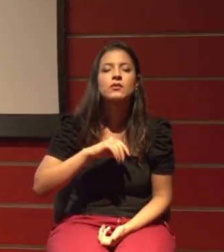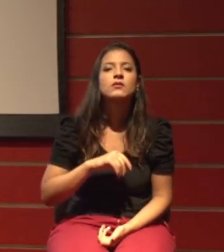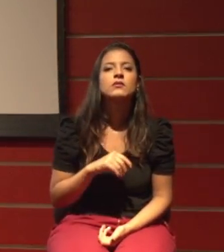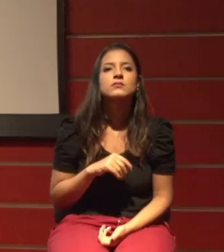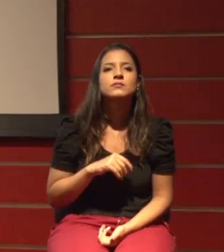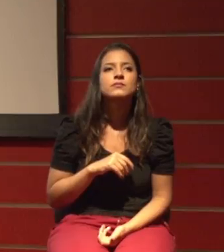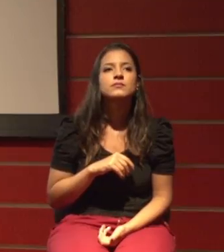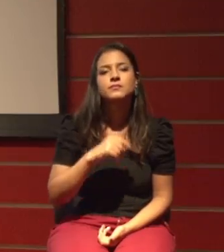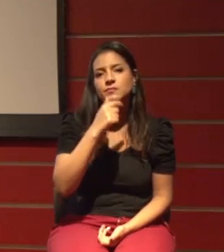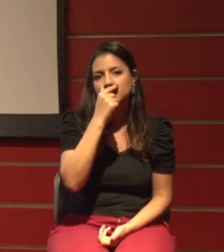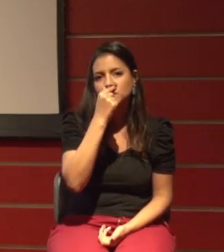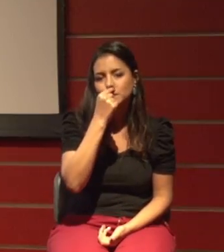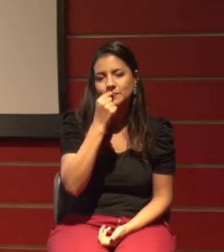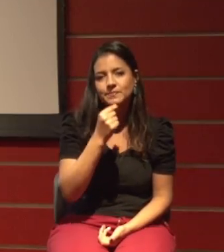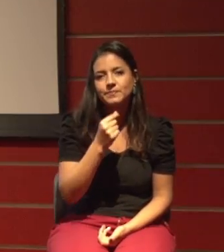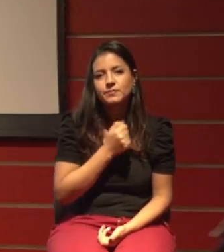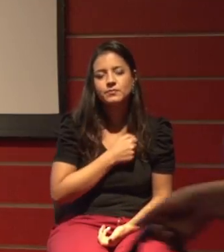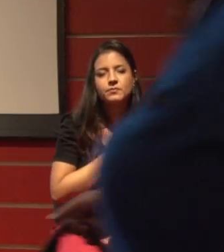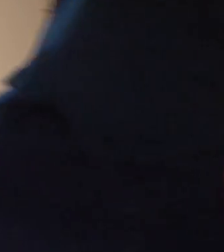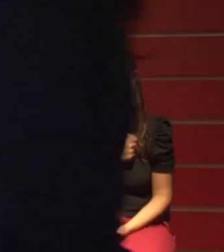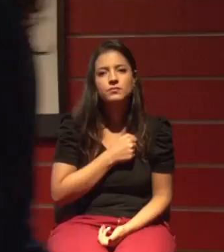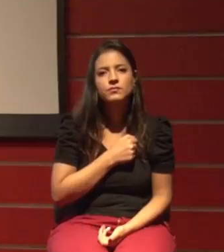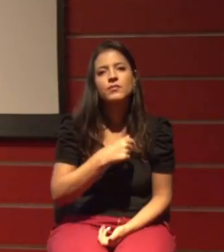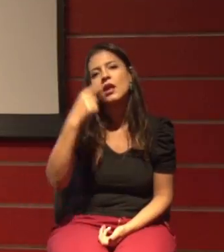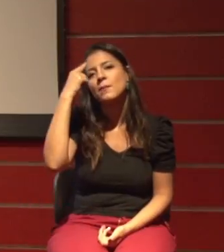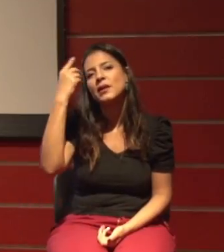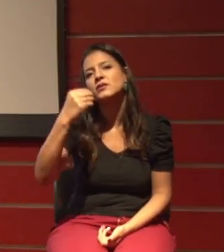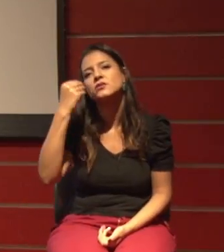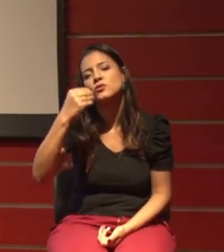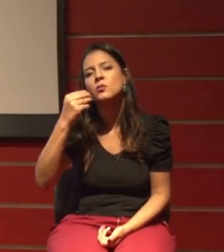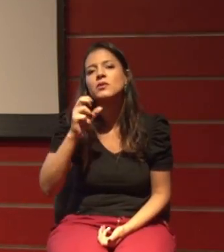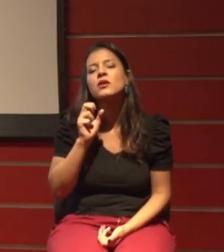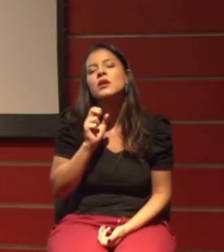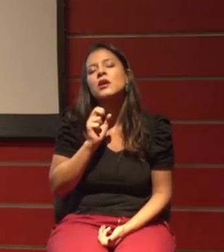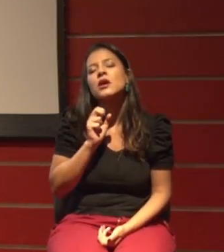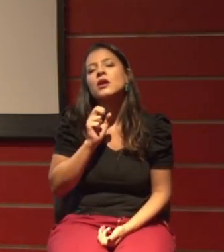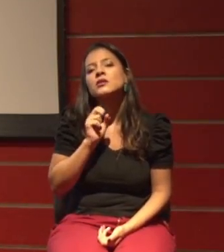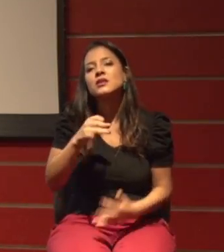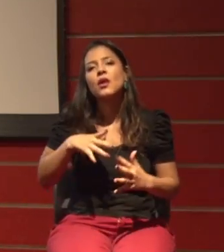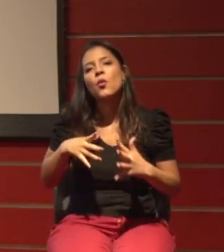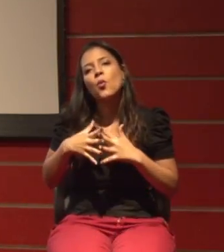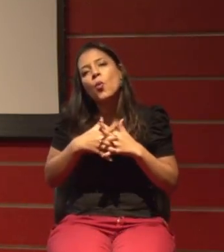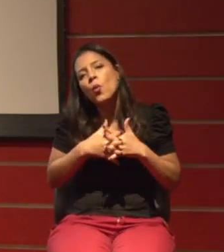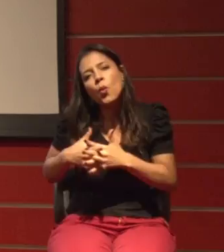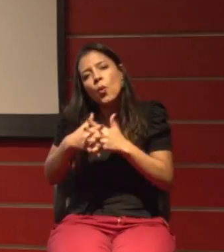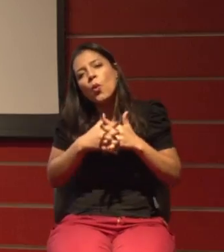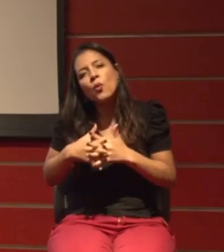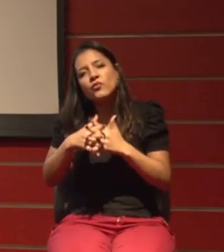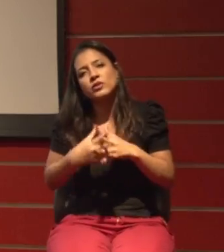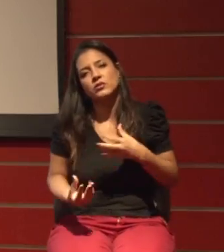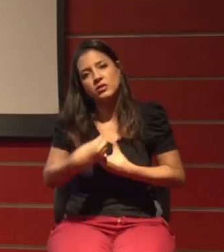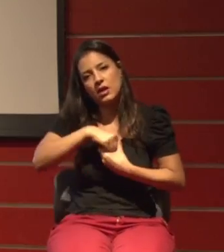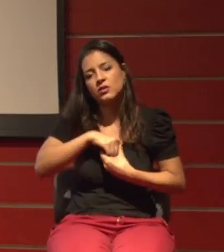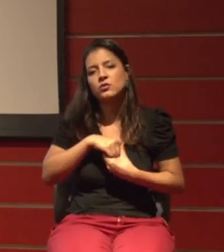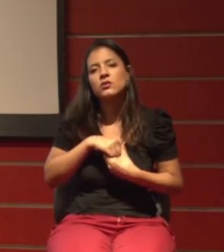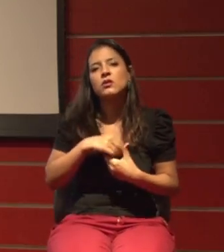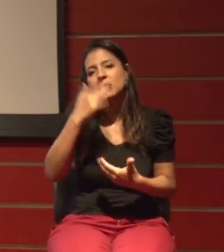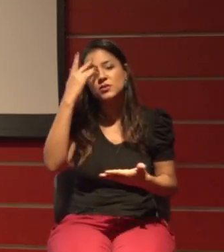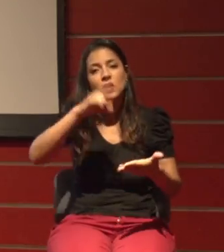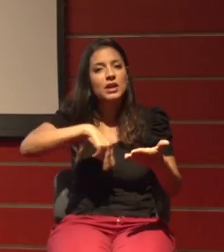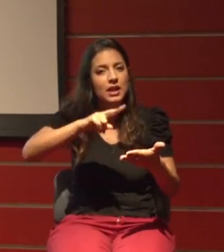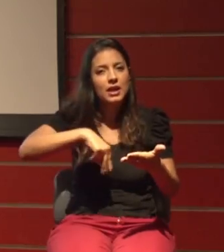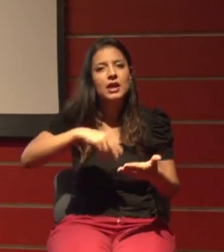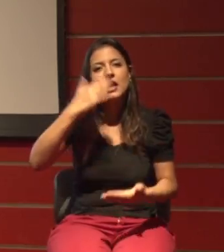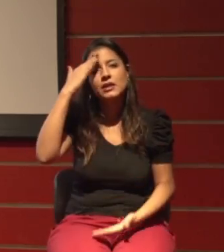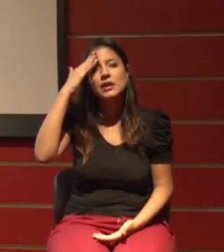maneira que o leitor se pergunte se ele é ou não superável né O interessante é que você já Apresente o conflito